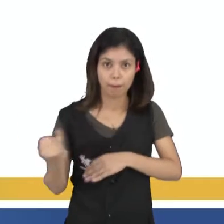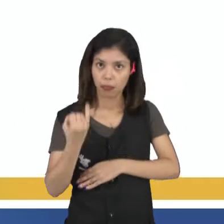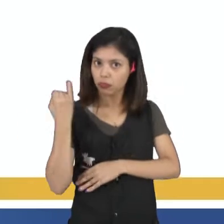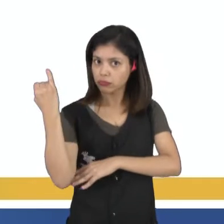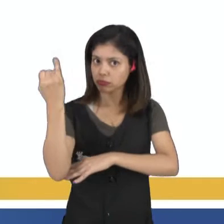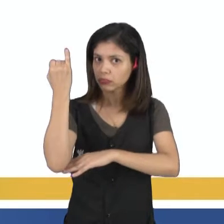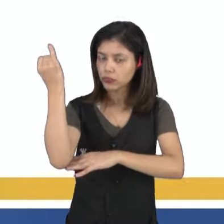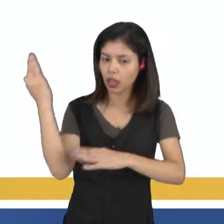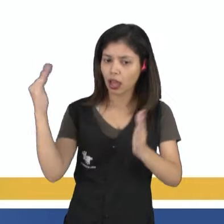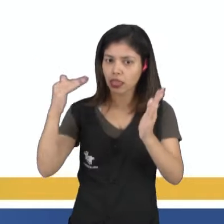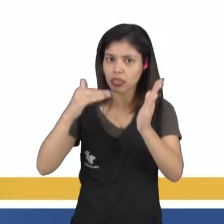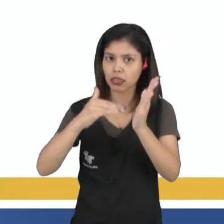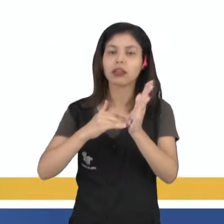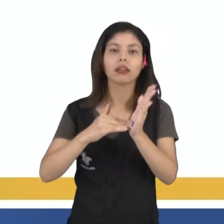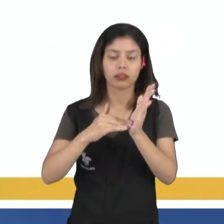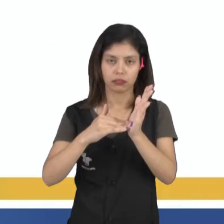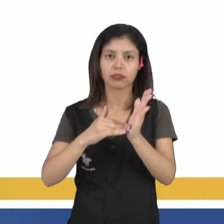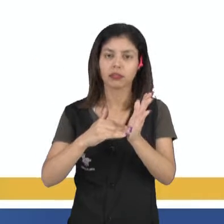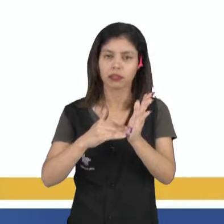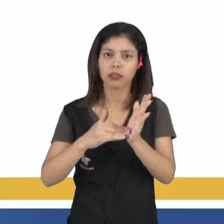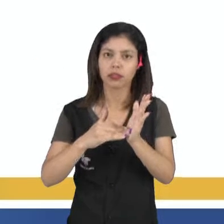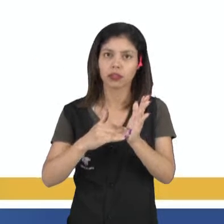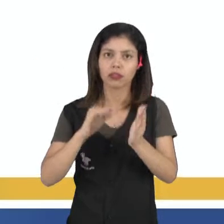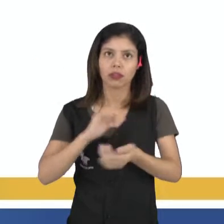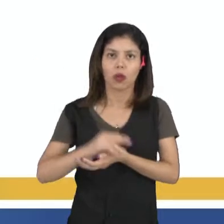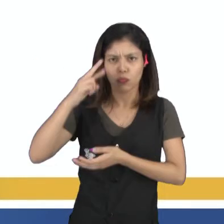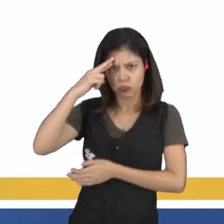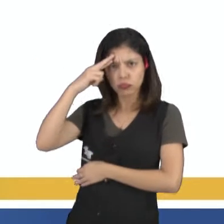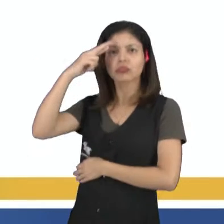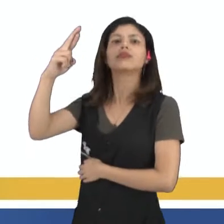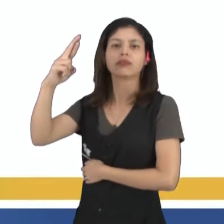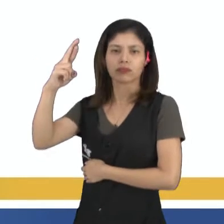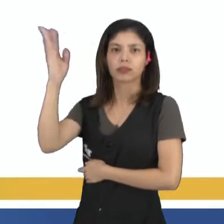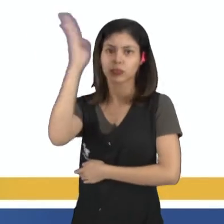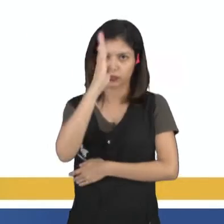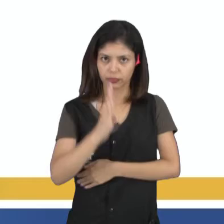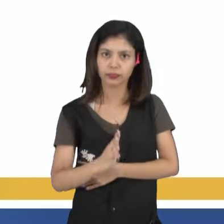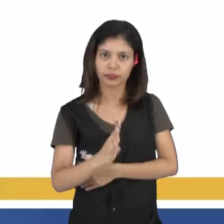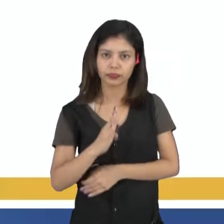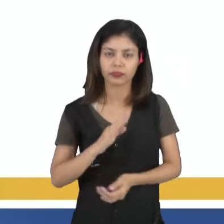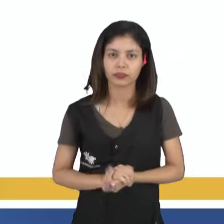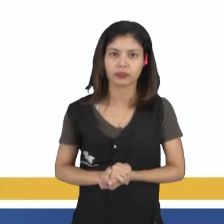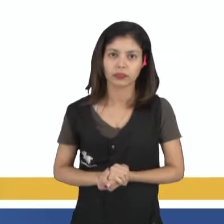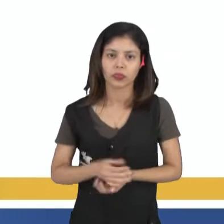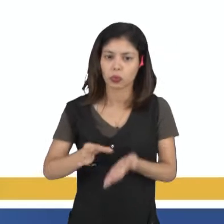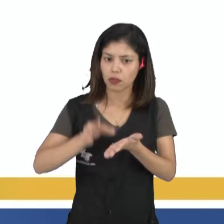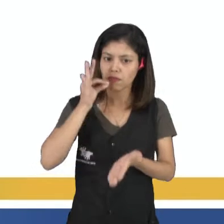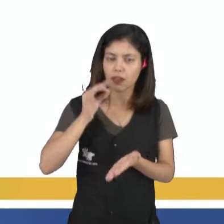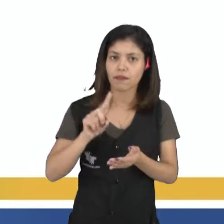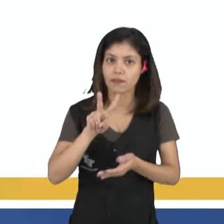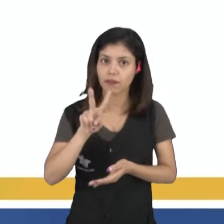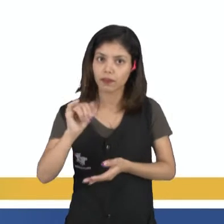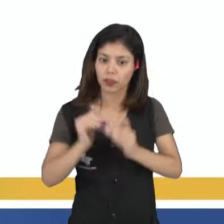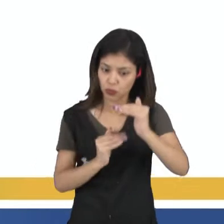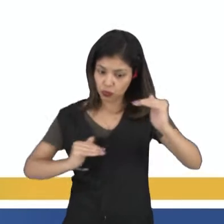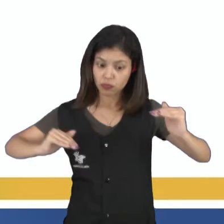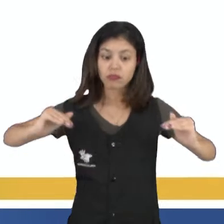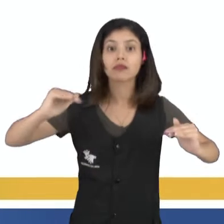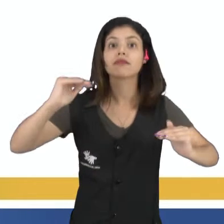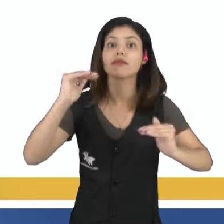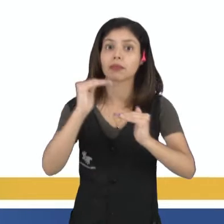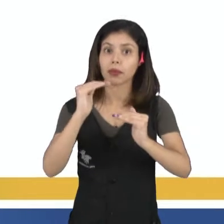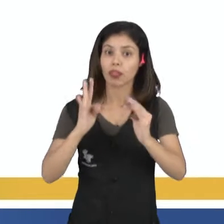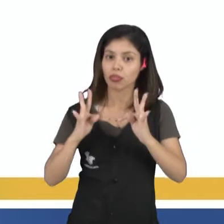importante a ponto de ser no período o carro-chefe da economia brasileira né o café Então vai soltar vai